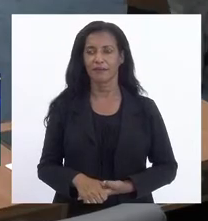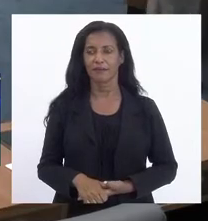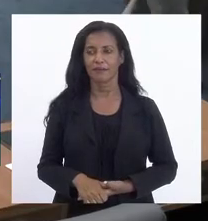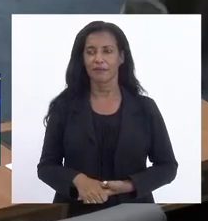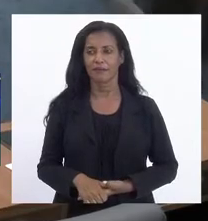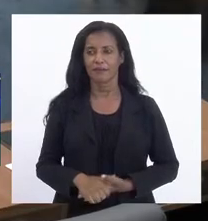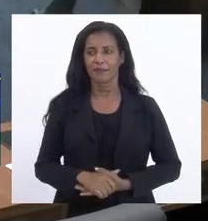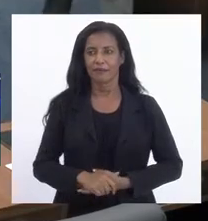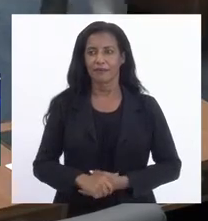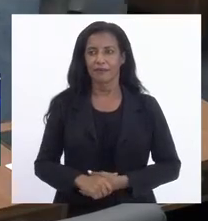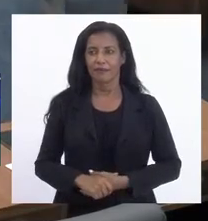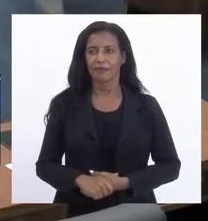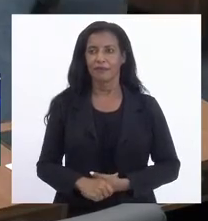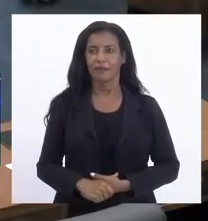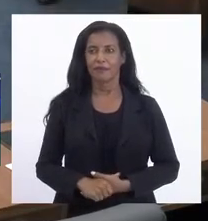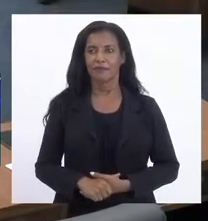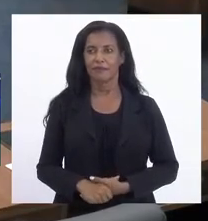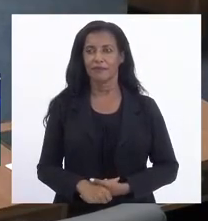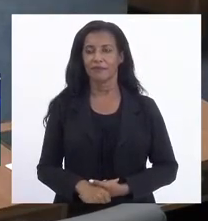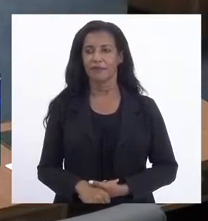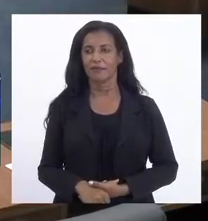Muito